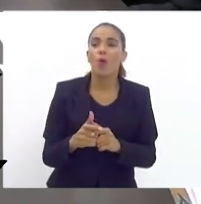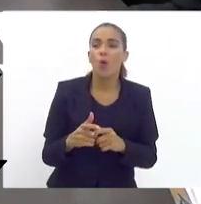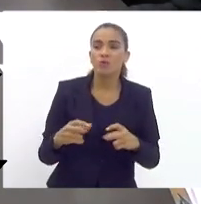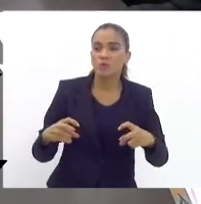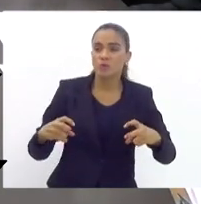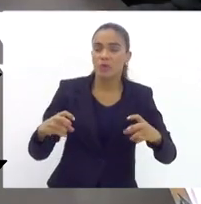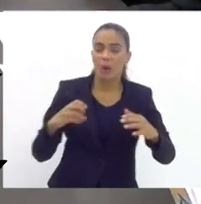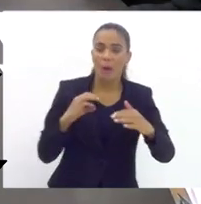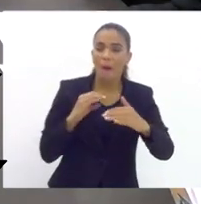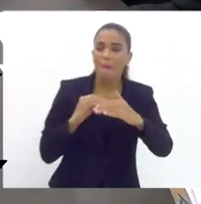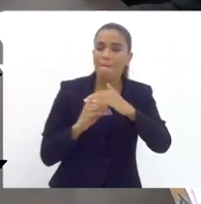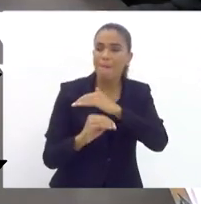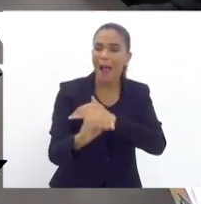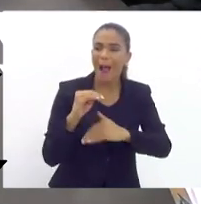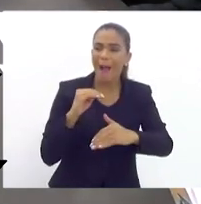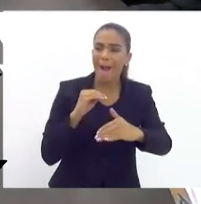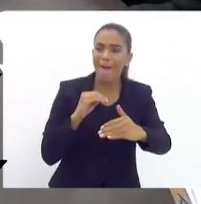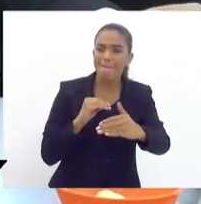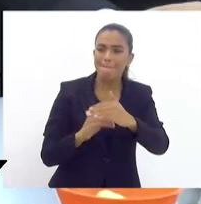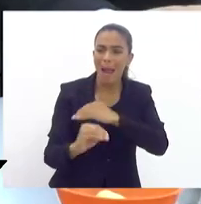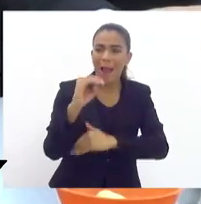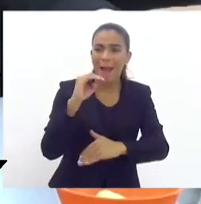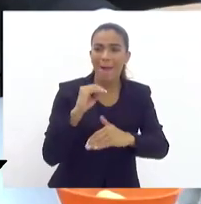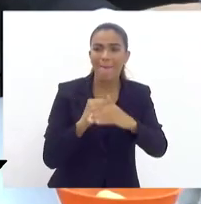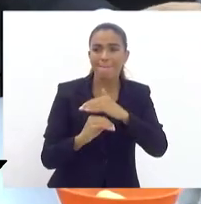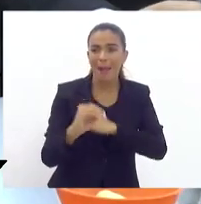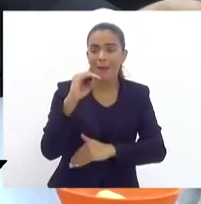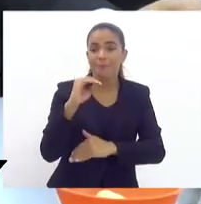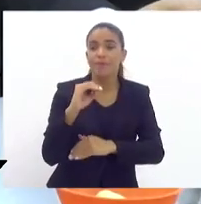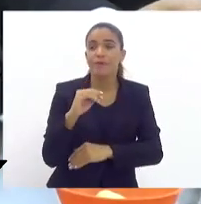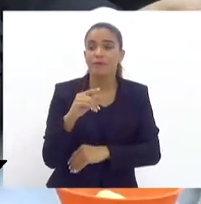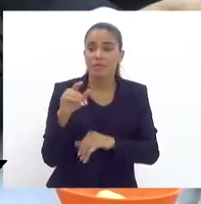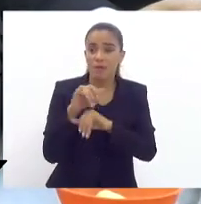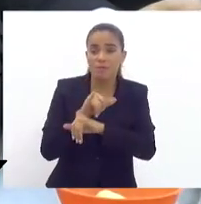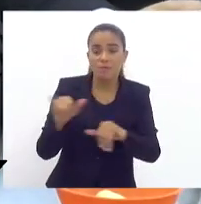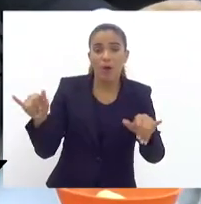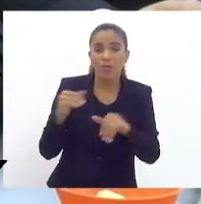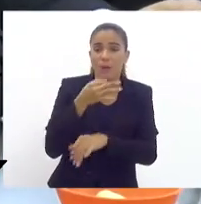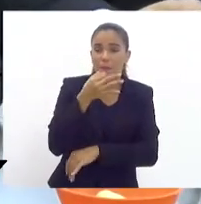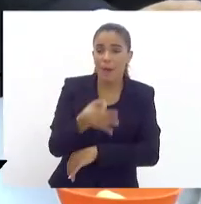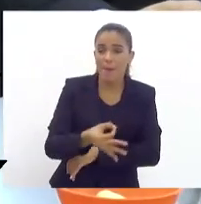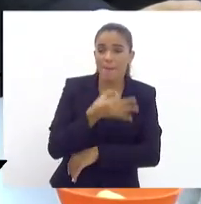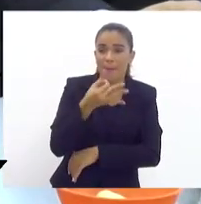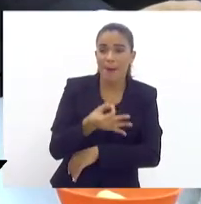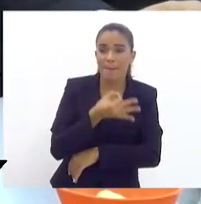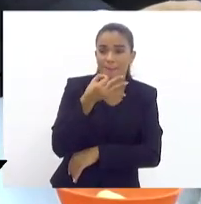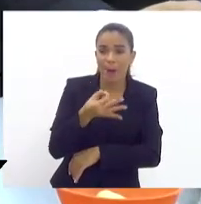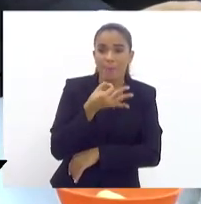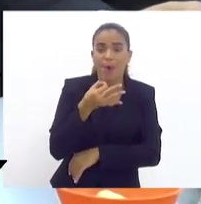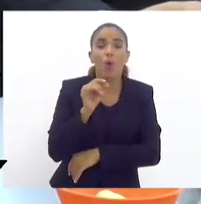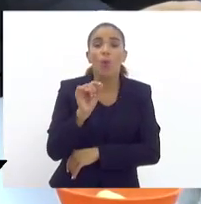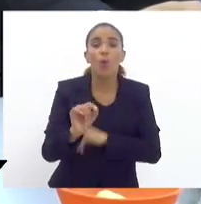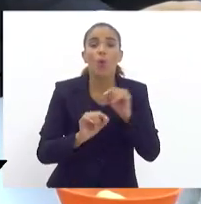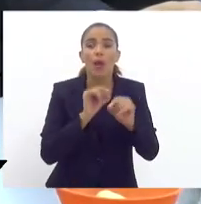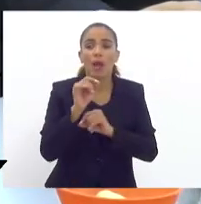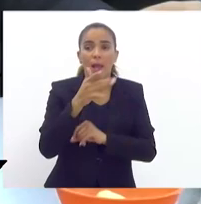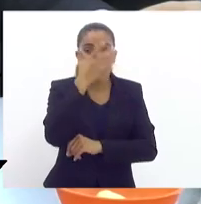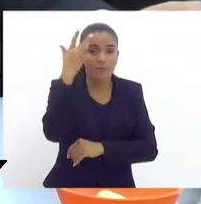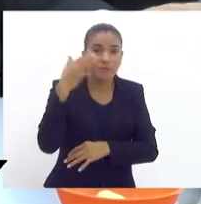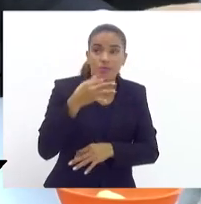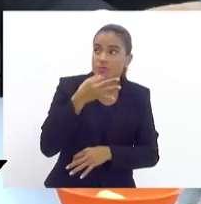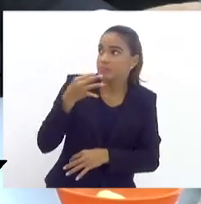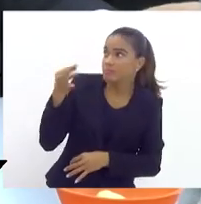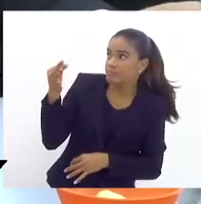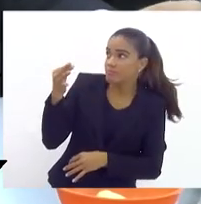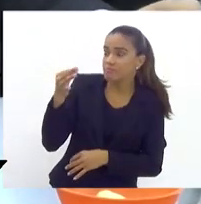metrô Rio. E quando você toca um aviso sonoro, tende a acontecer o quê? A pessoa adiantar.